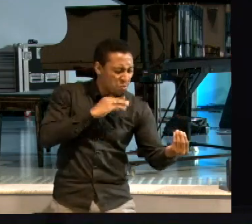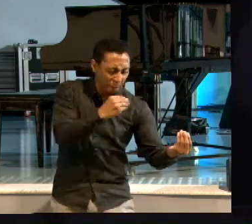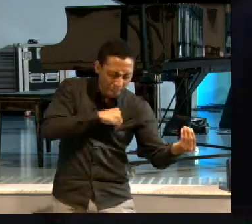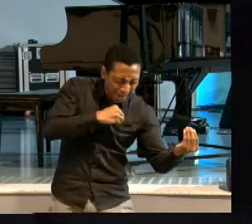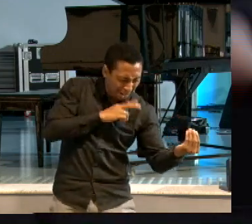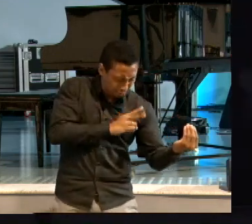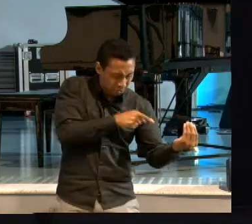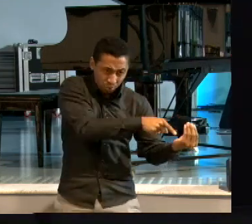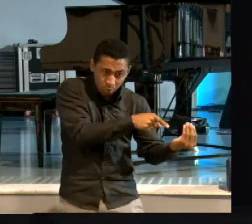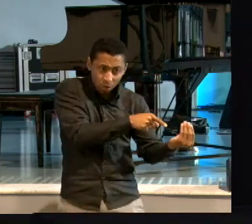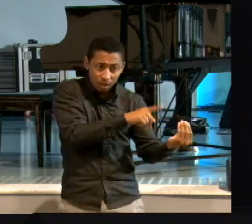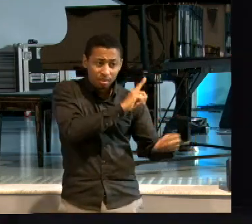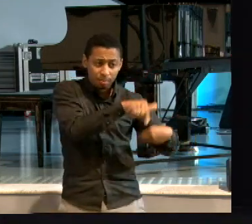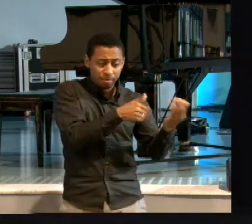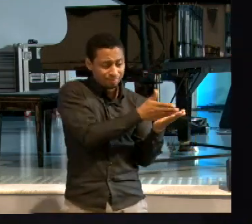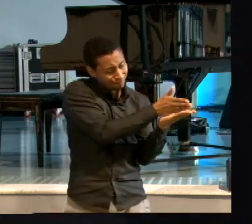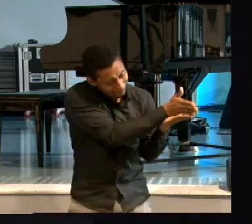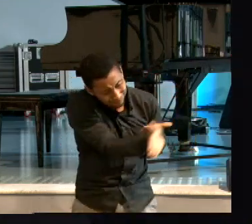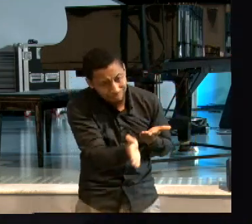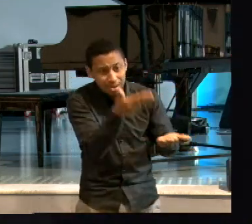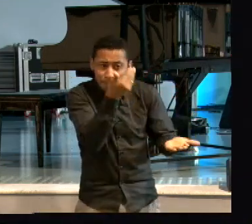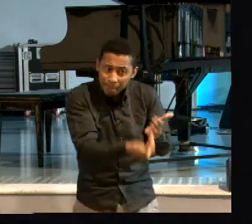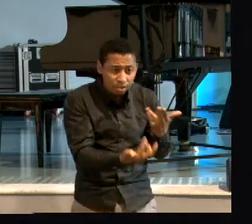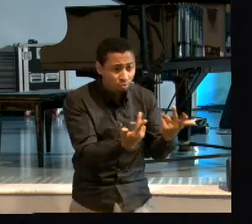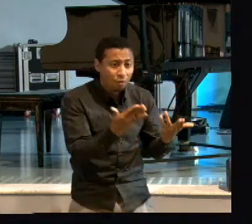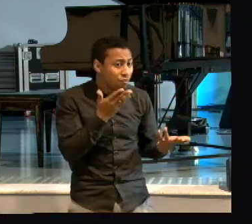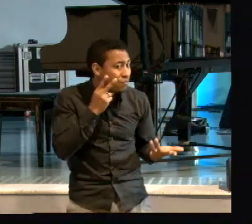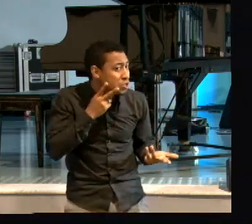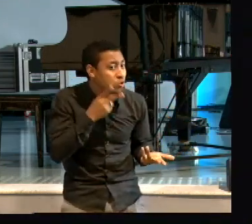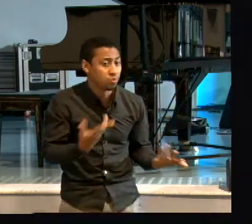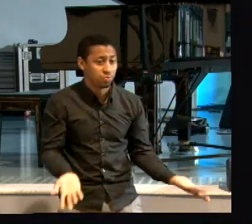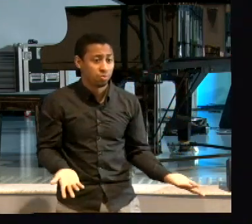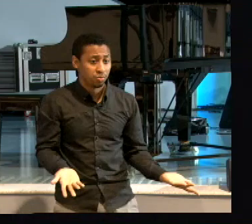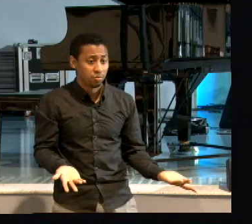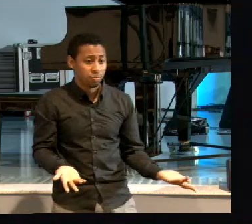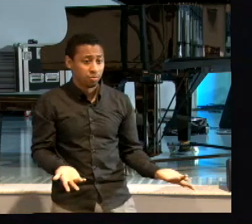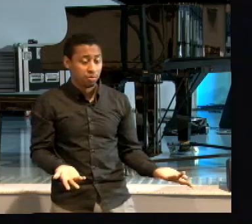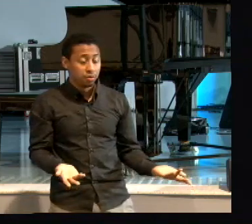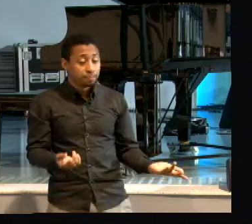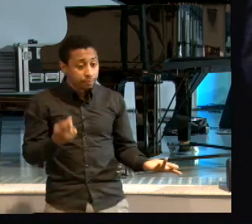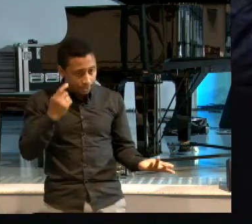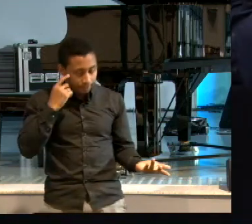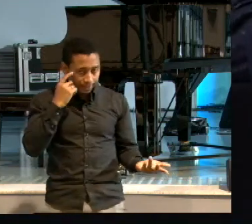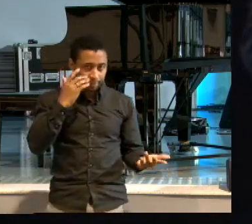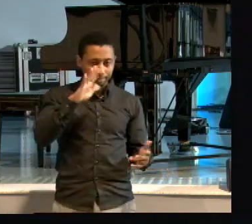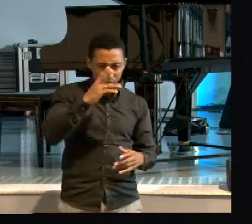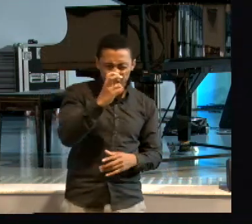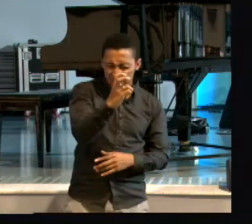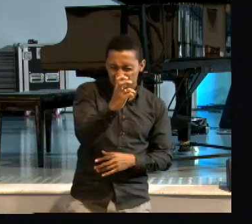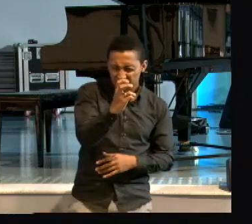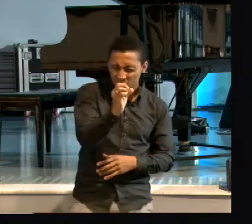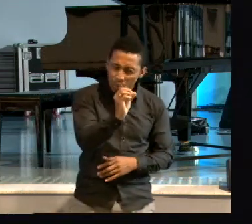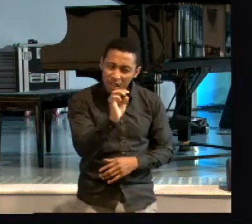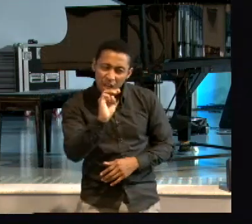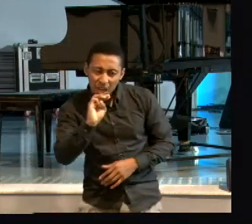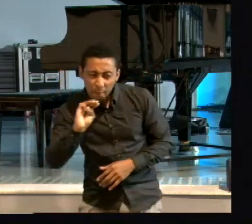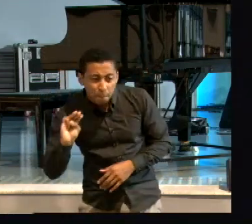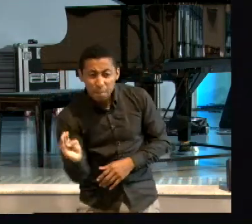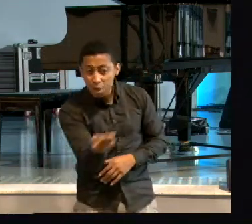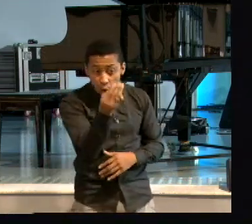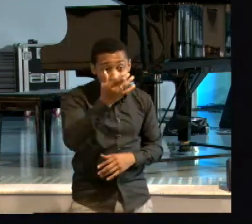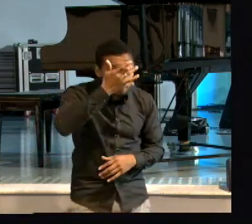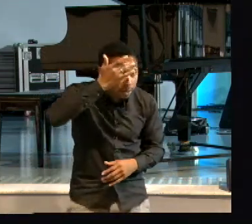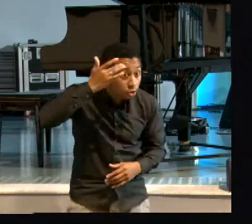odre, como também se perde o vinho. Eu não estou dizendo que esses cerca de 50 milhões de desviados que nós temos no Brasil, que eles